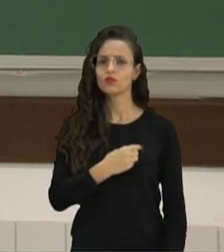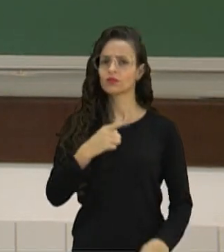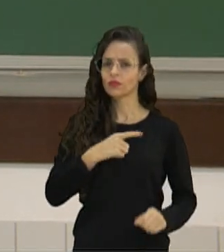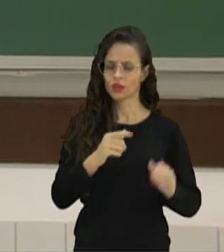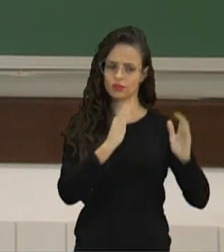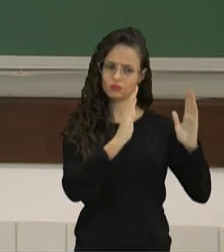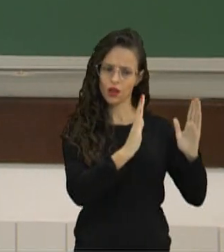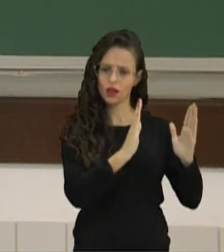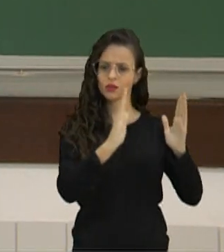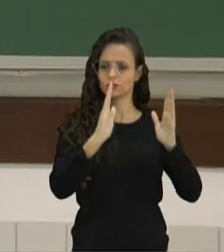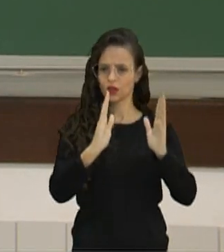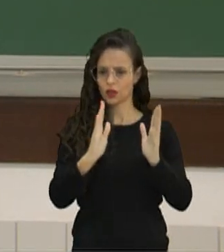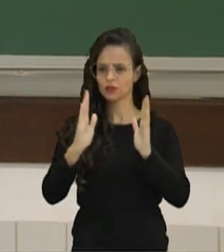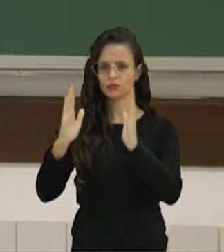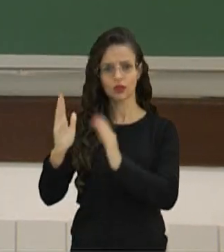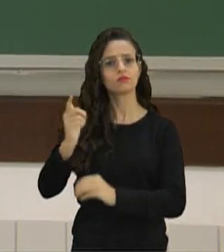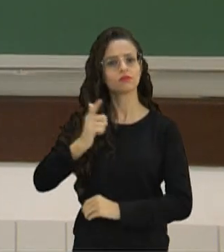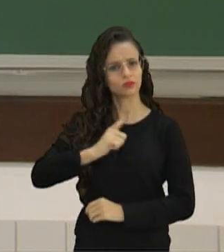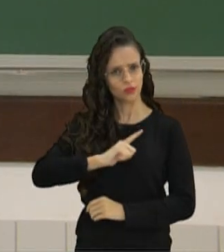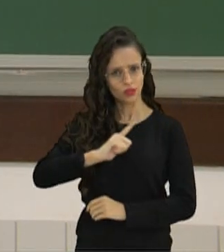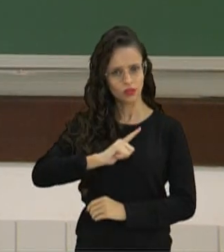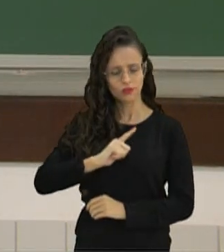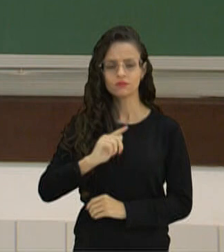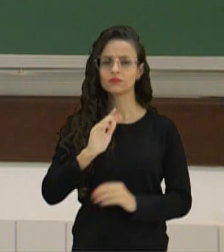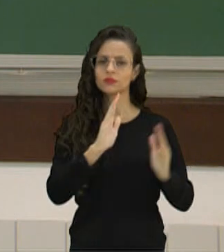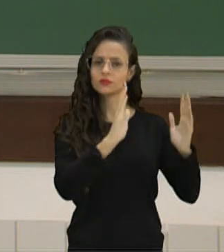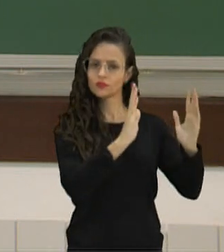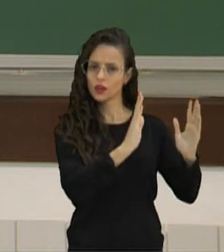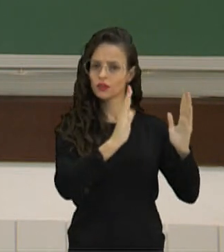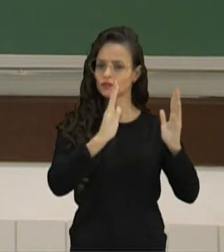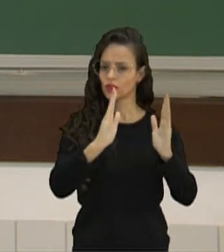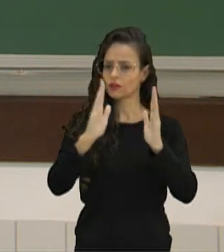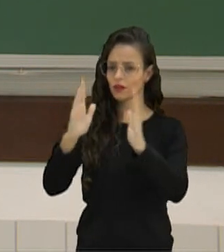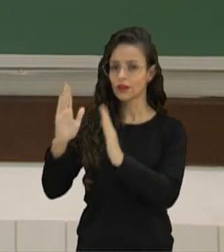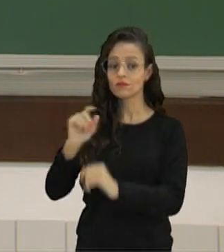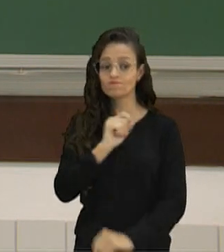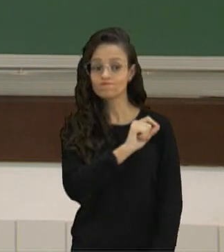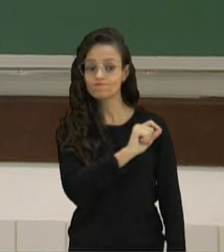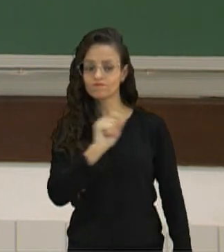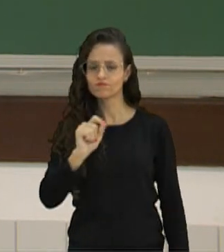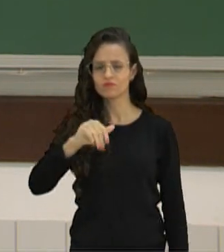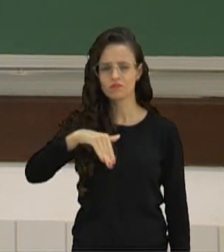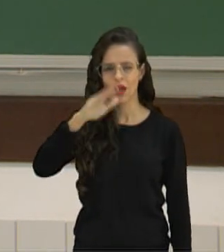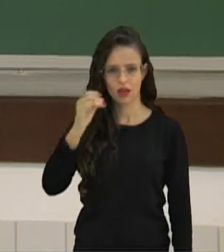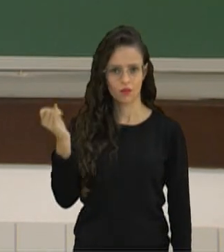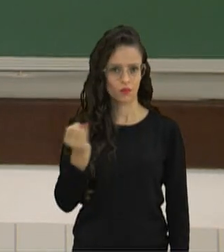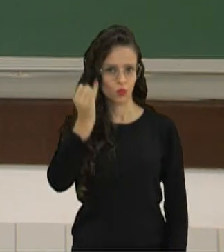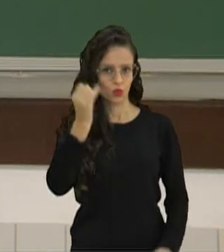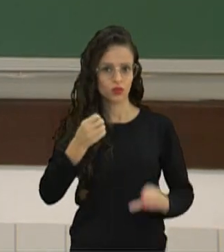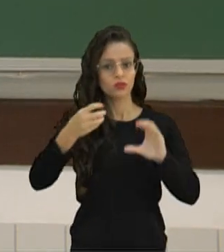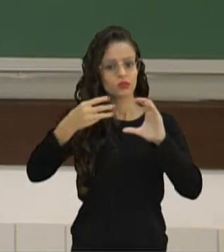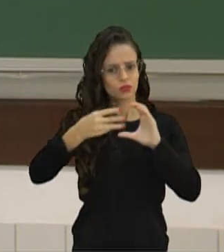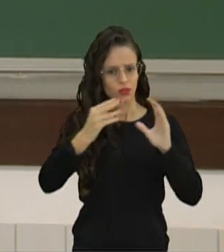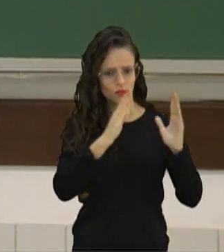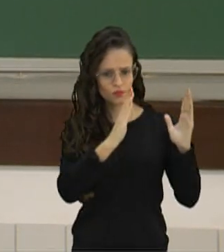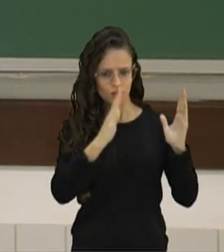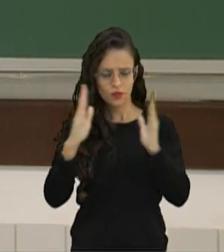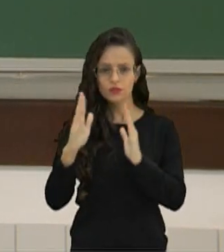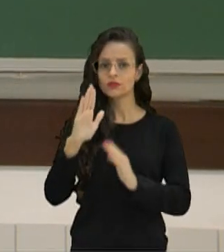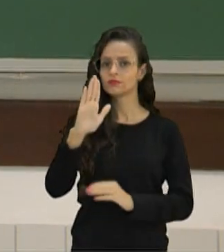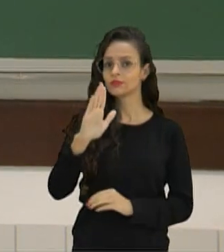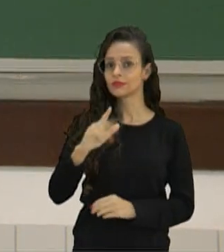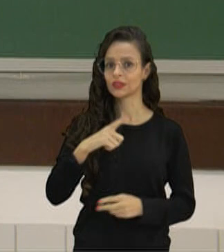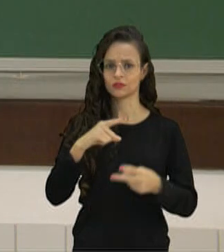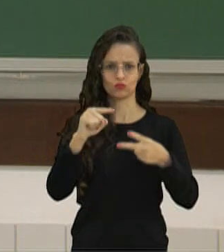fases, algumas fases. Entre as fases mais importantes de uma célula, eu